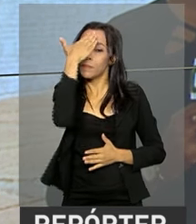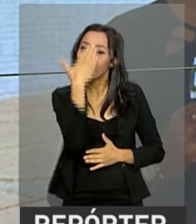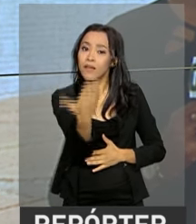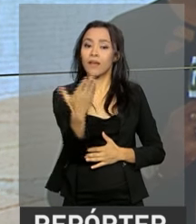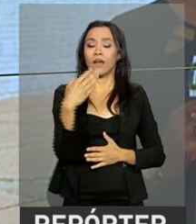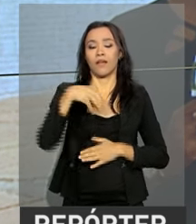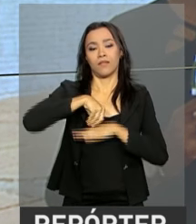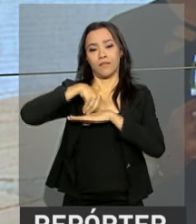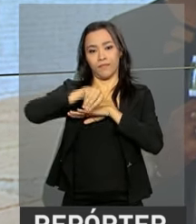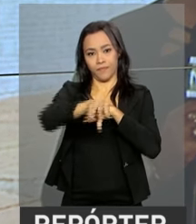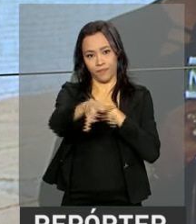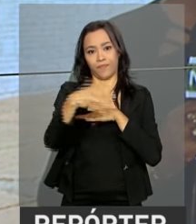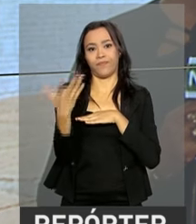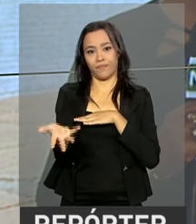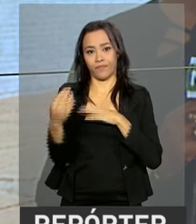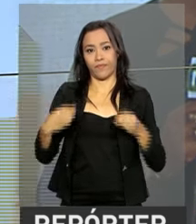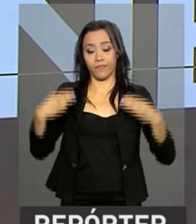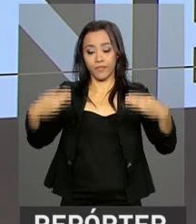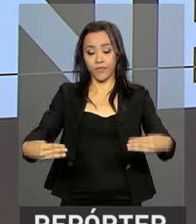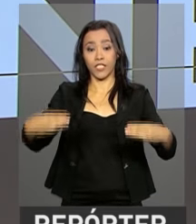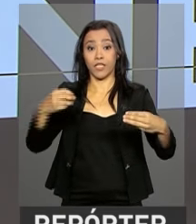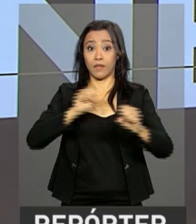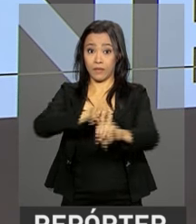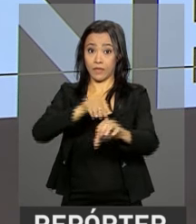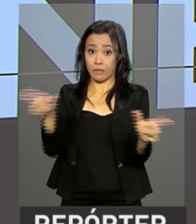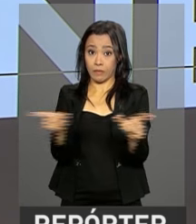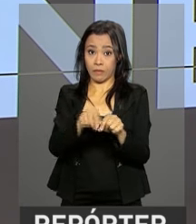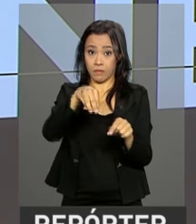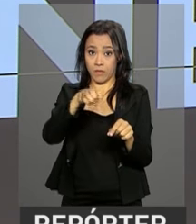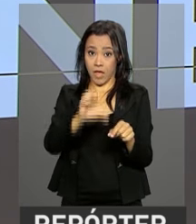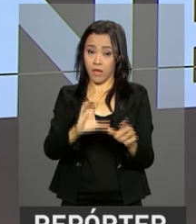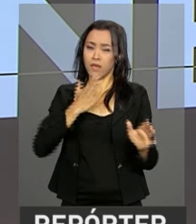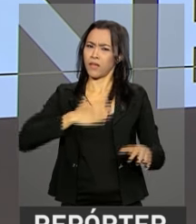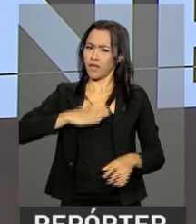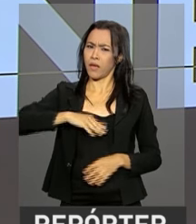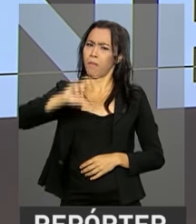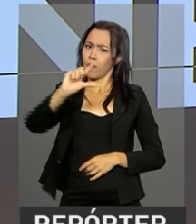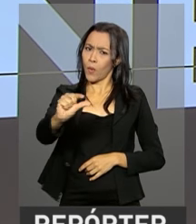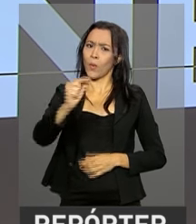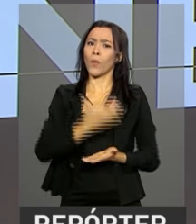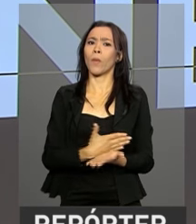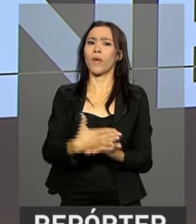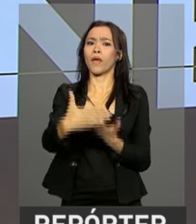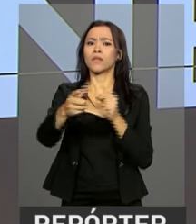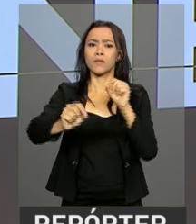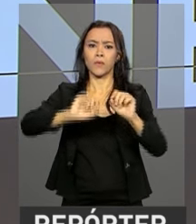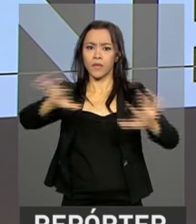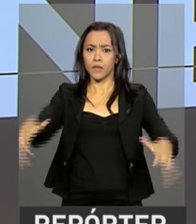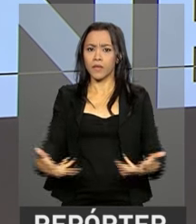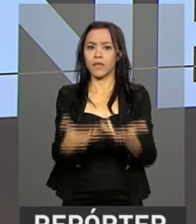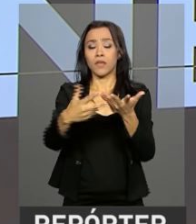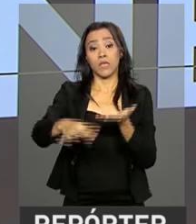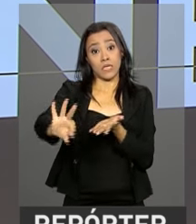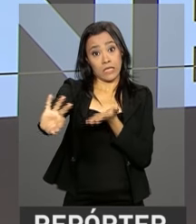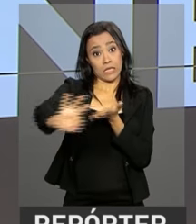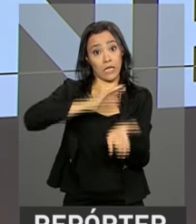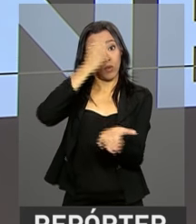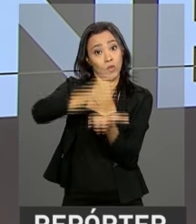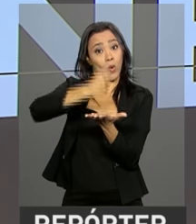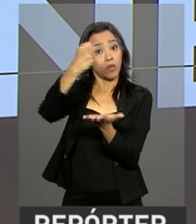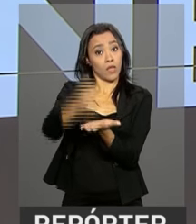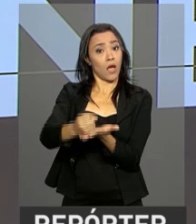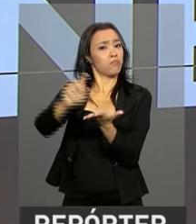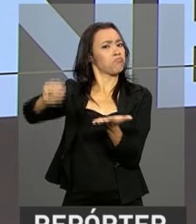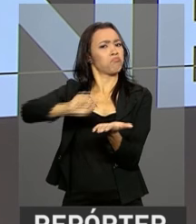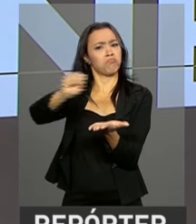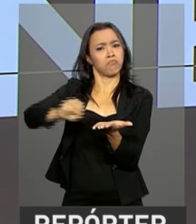suas informações aí do Ministério da Educação. E daqui a pouco começa no Palácio do Planalto uma cerimônia de assinatura de contrato para a